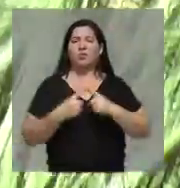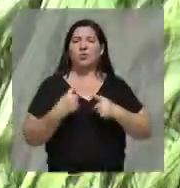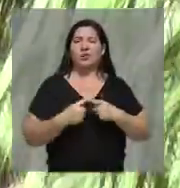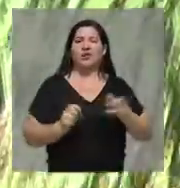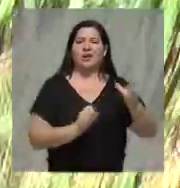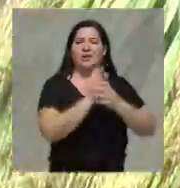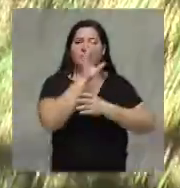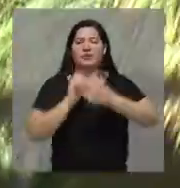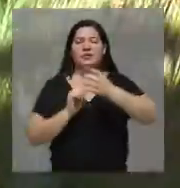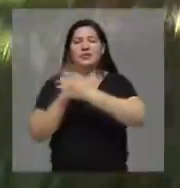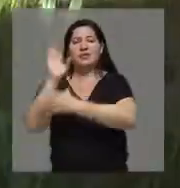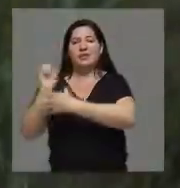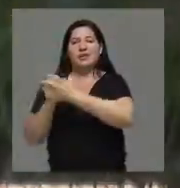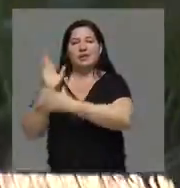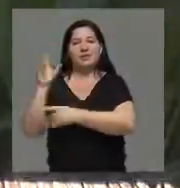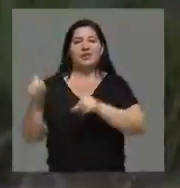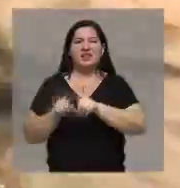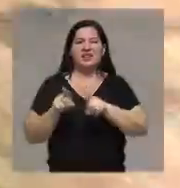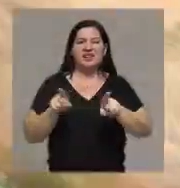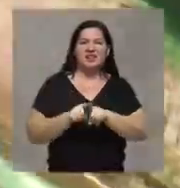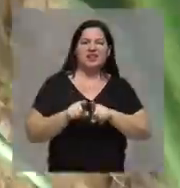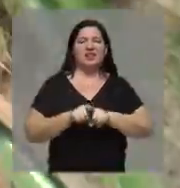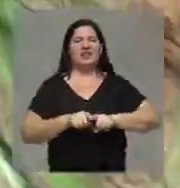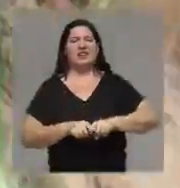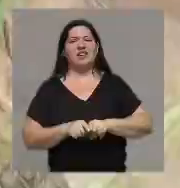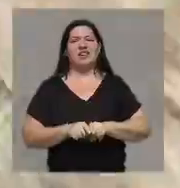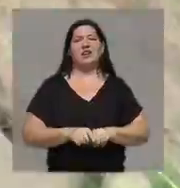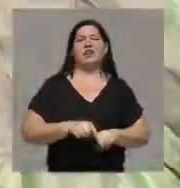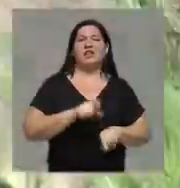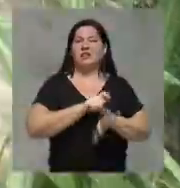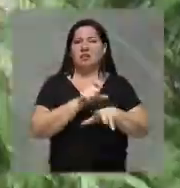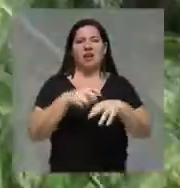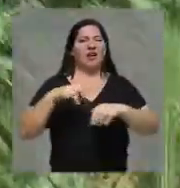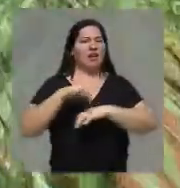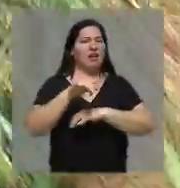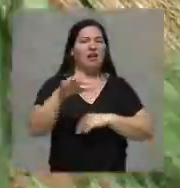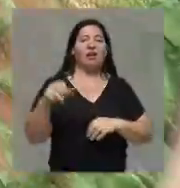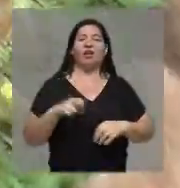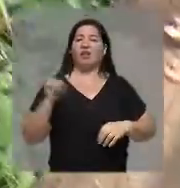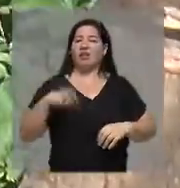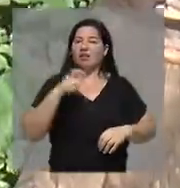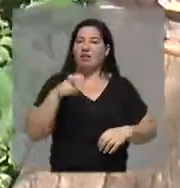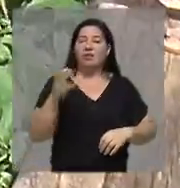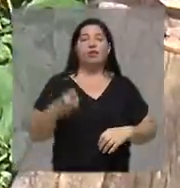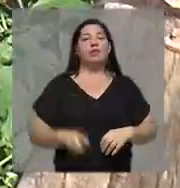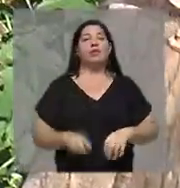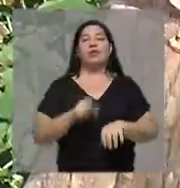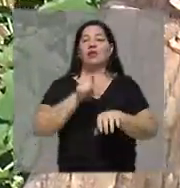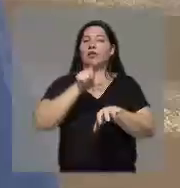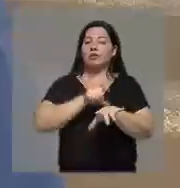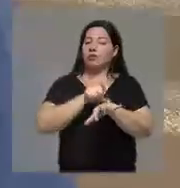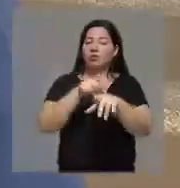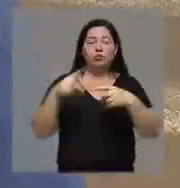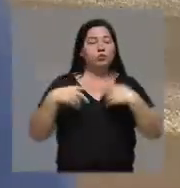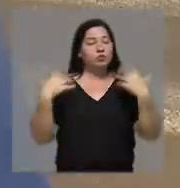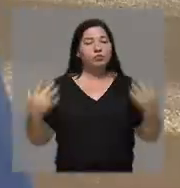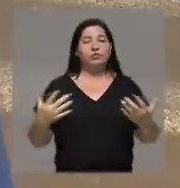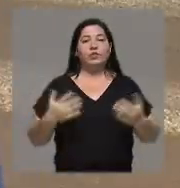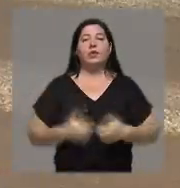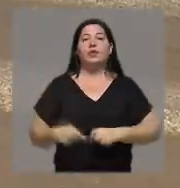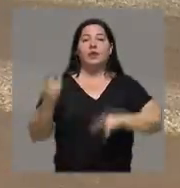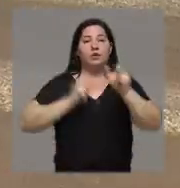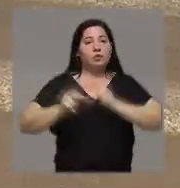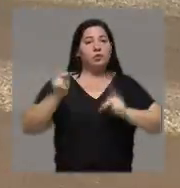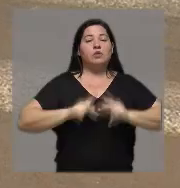alto é uma junção, né, de bicho, de animais peçonhentos, aranha, cobra, escorpião. Então a população é aquela